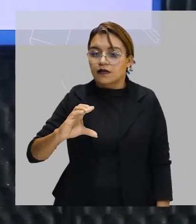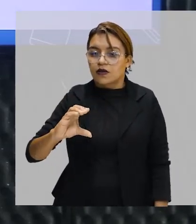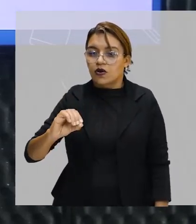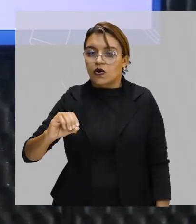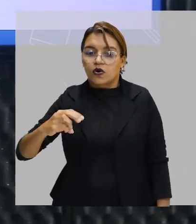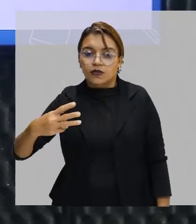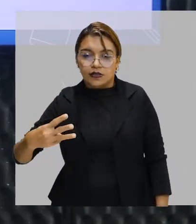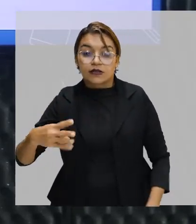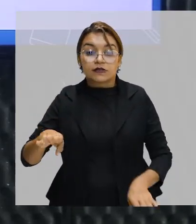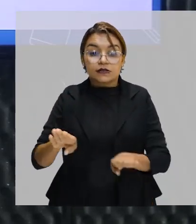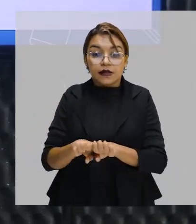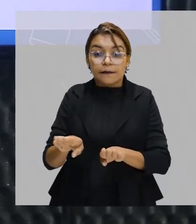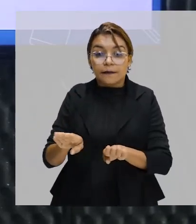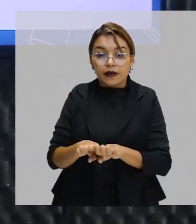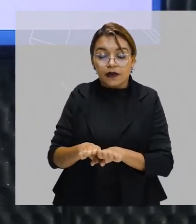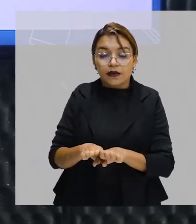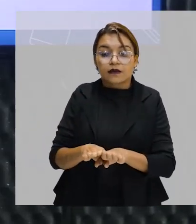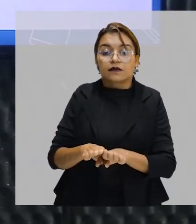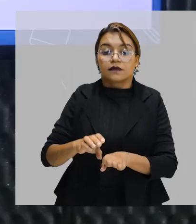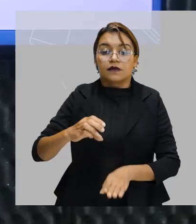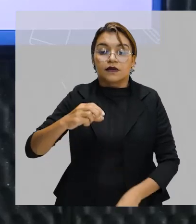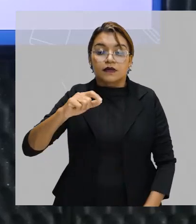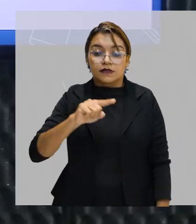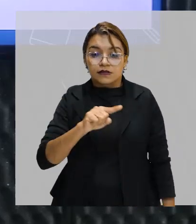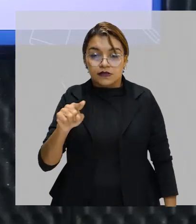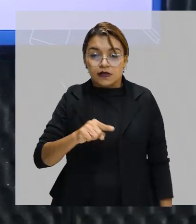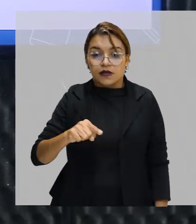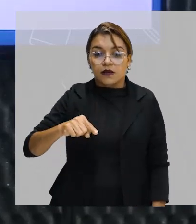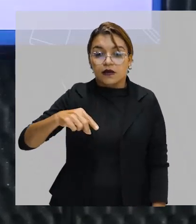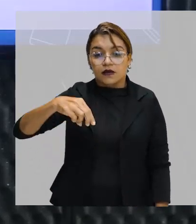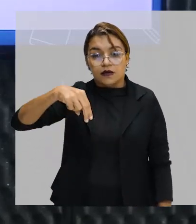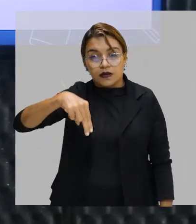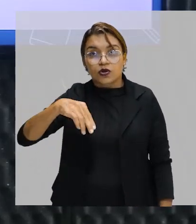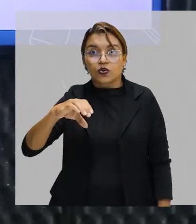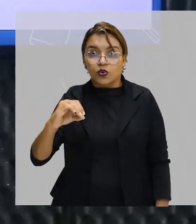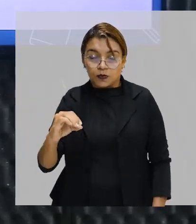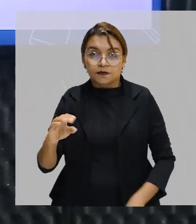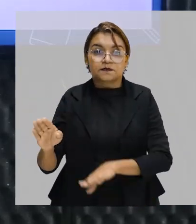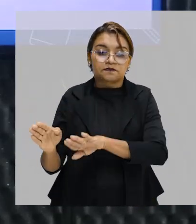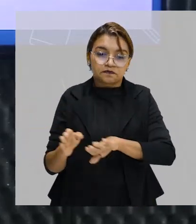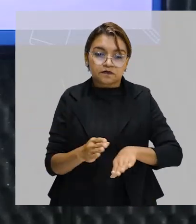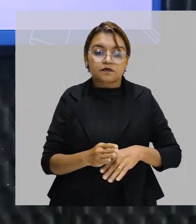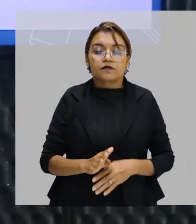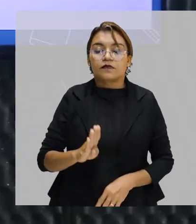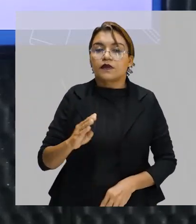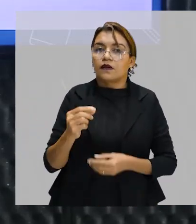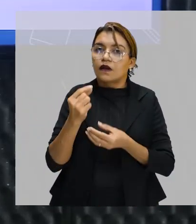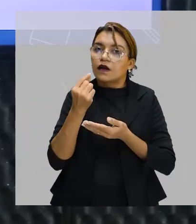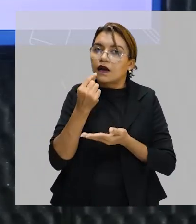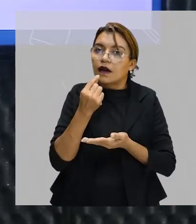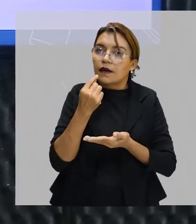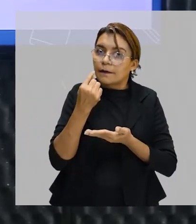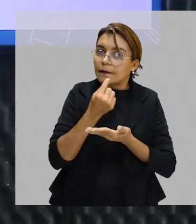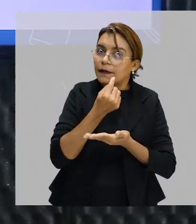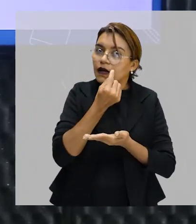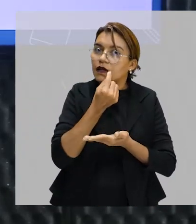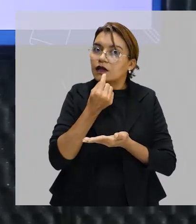óxido de zinco, dentre outros elementos, certo? Os batons possuem na composição